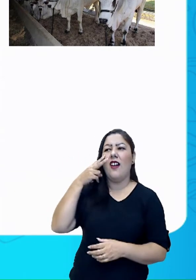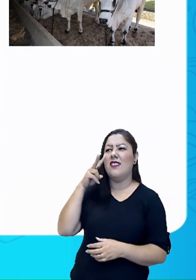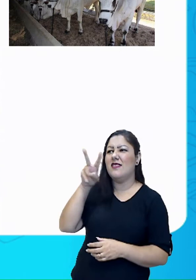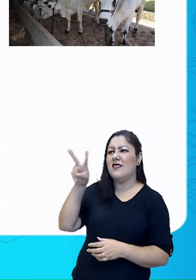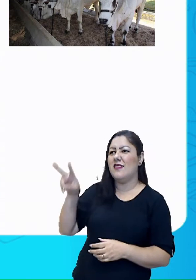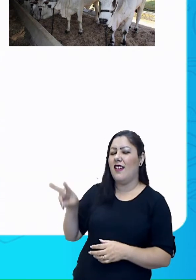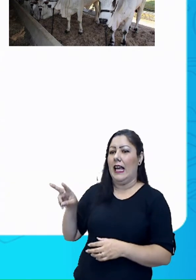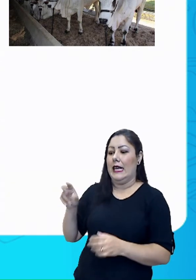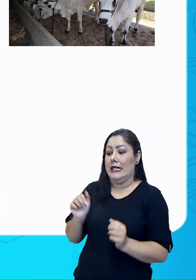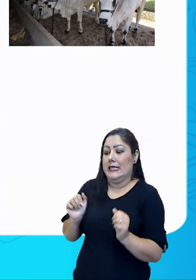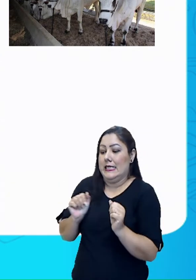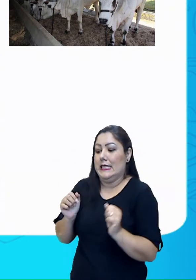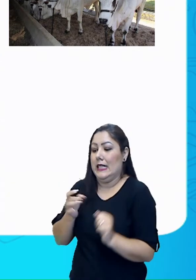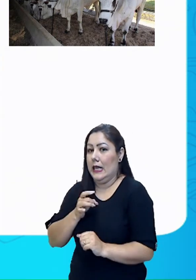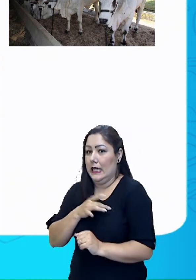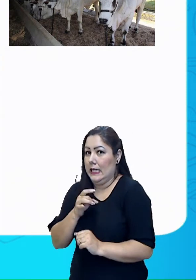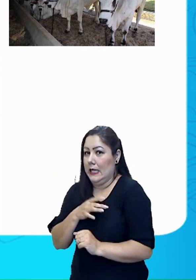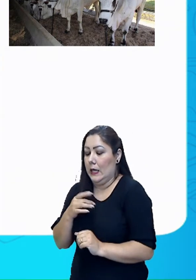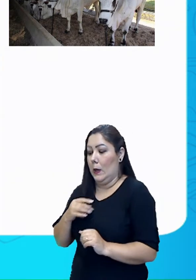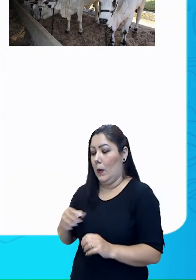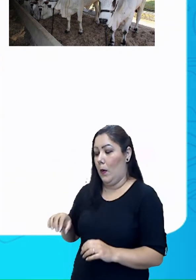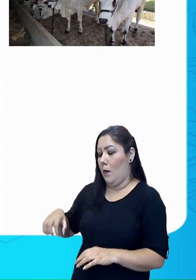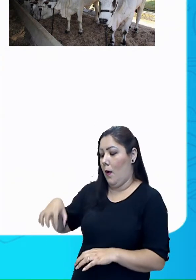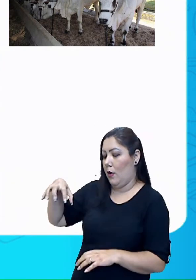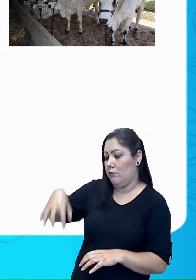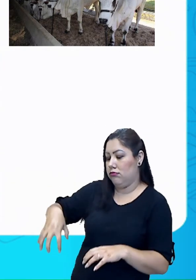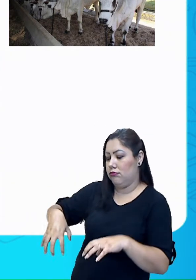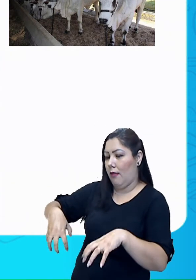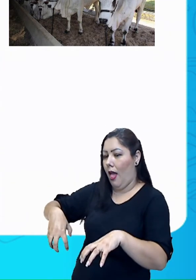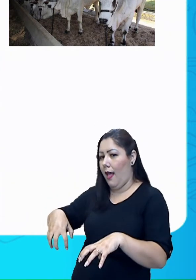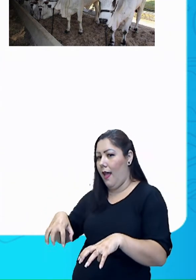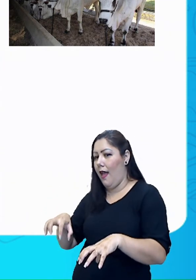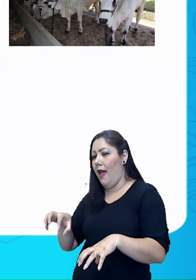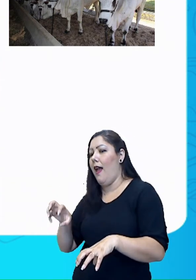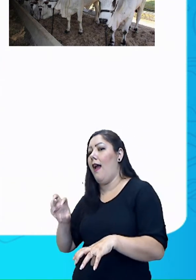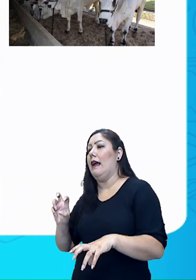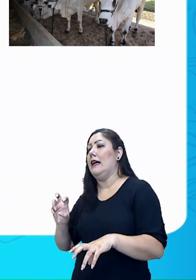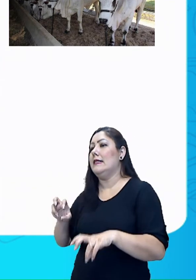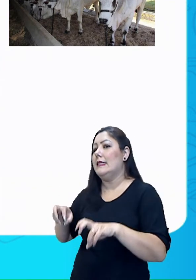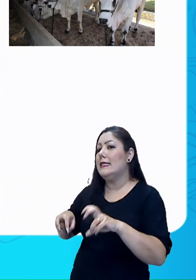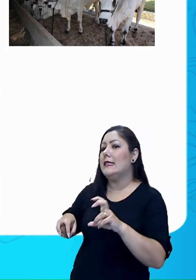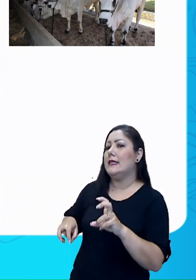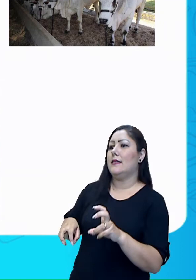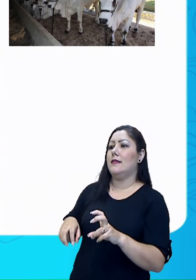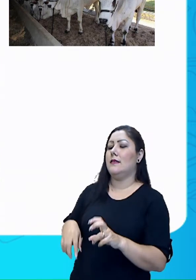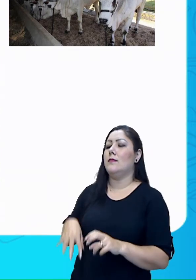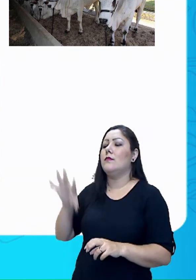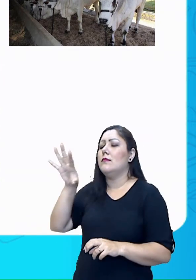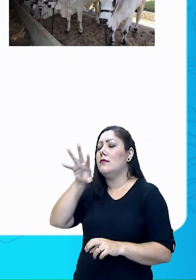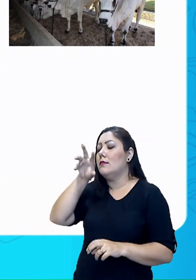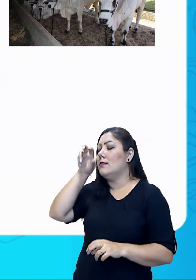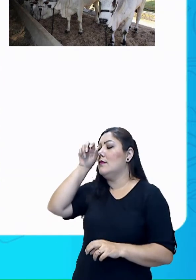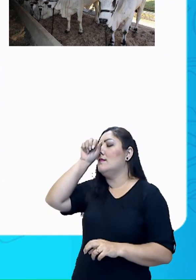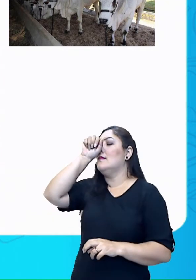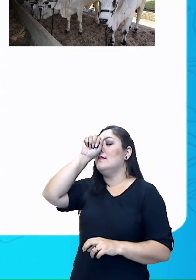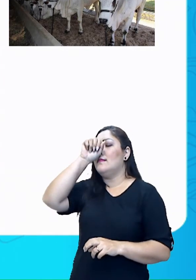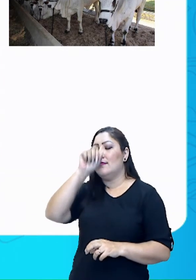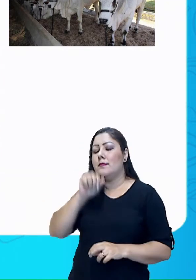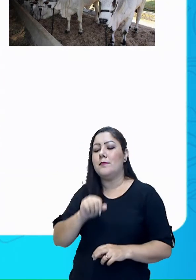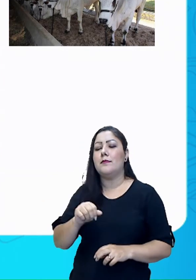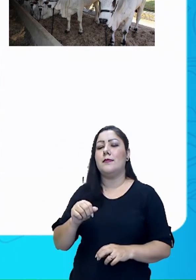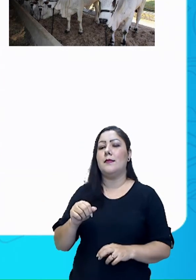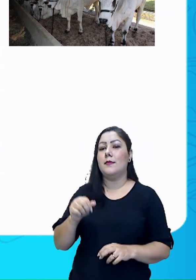daqueles bois, morrendo de medo de algum deles se levantar? Não é mesmo? O cheiro, até o cheiro do lugar nos lembra